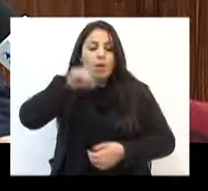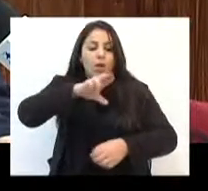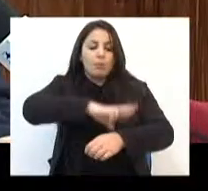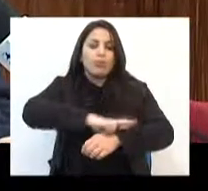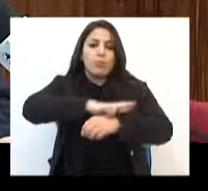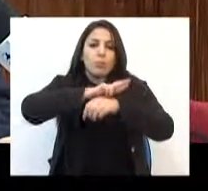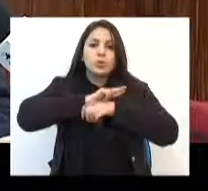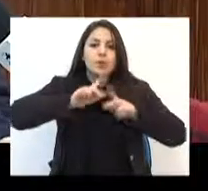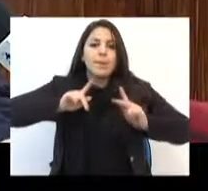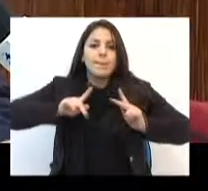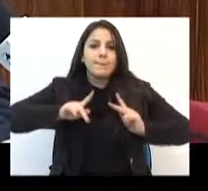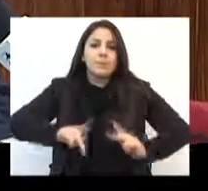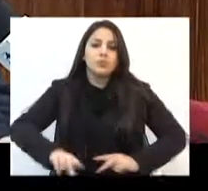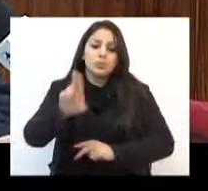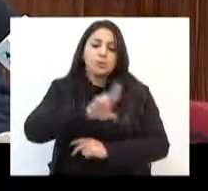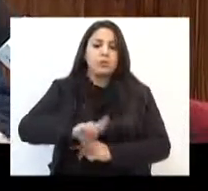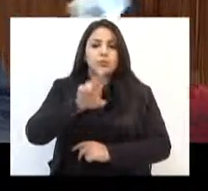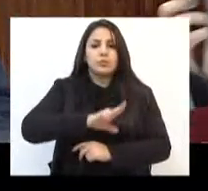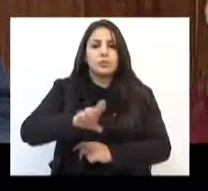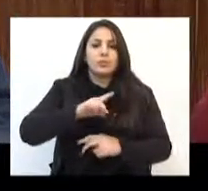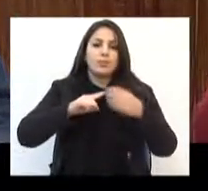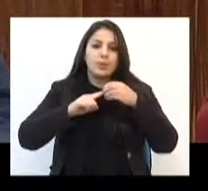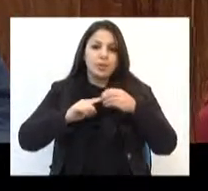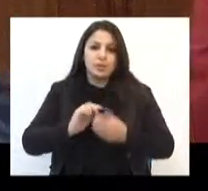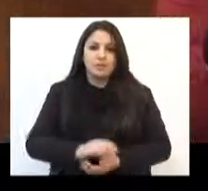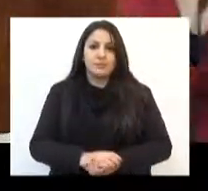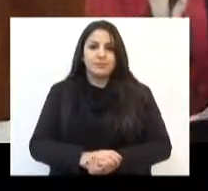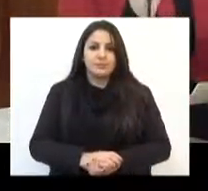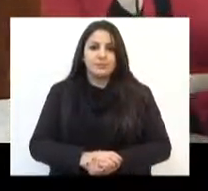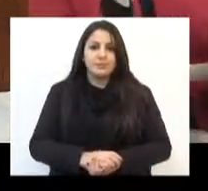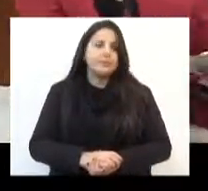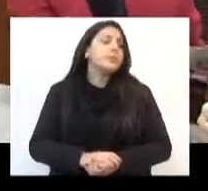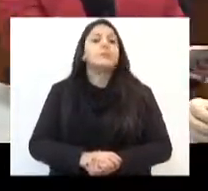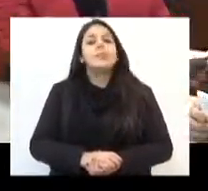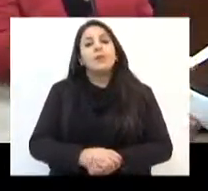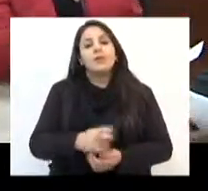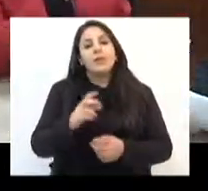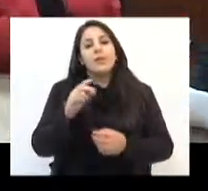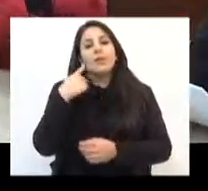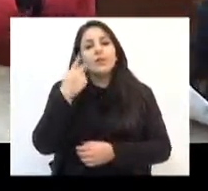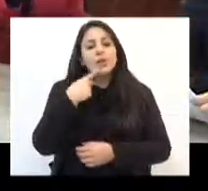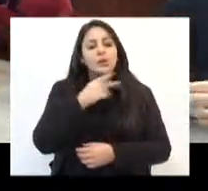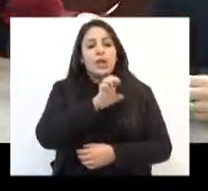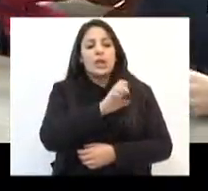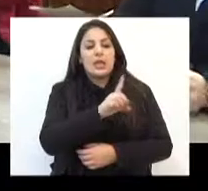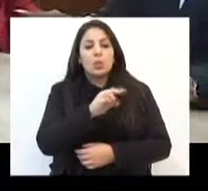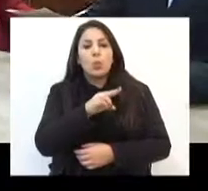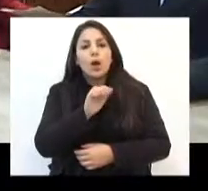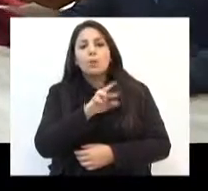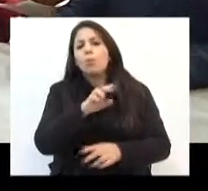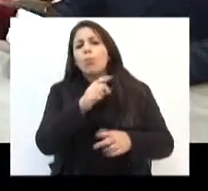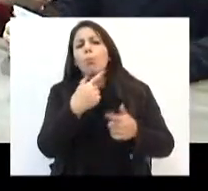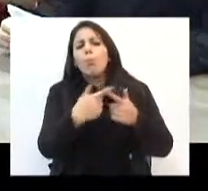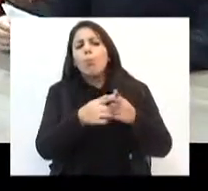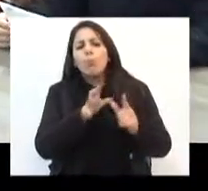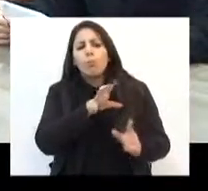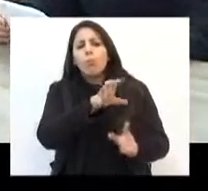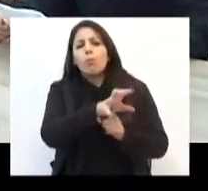chão também, onde ele pode se identificar que está ali em frente a uma parada, e que não bata a cabeça também no alto